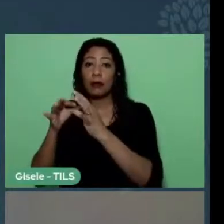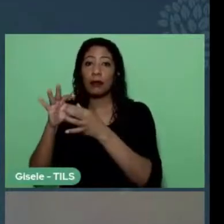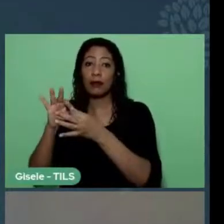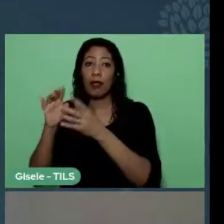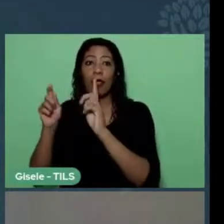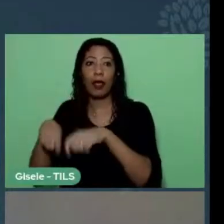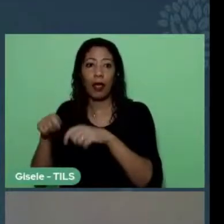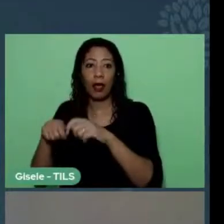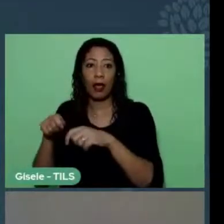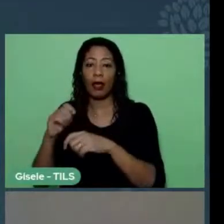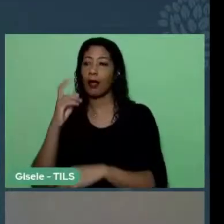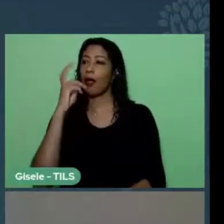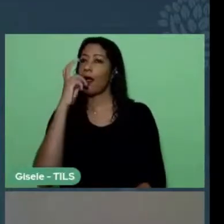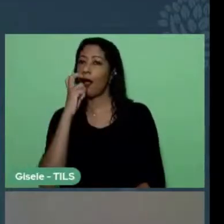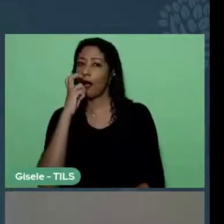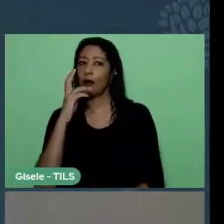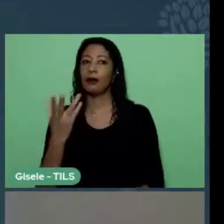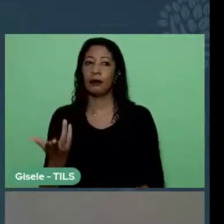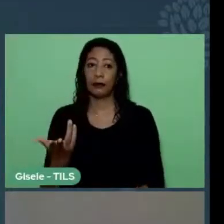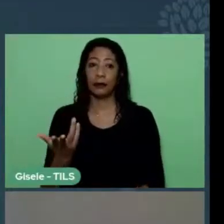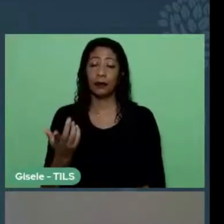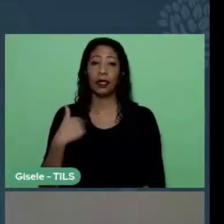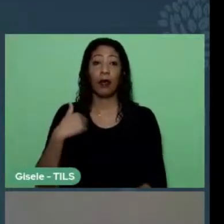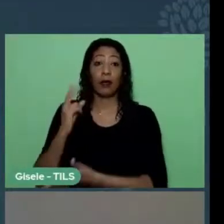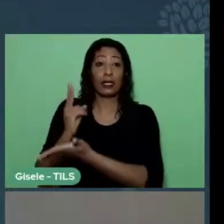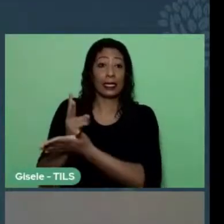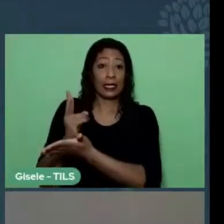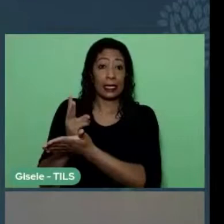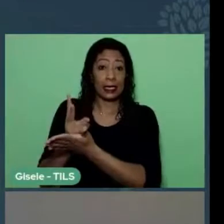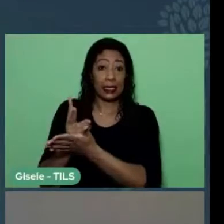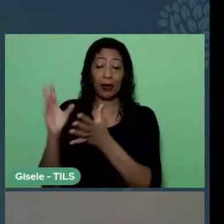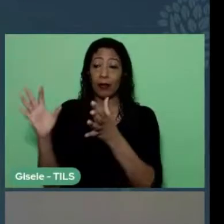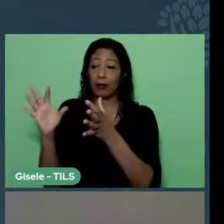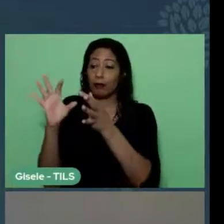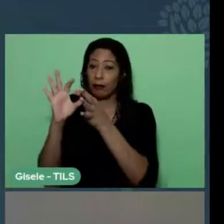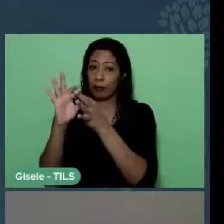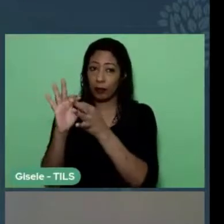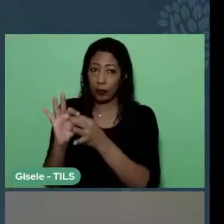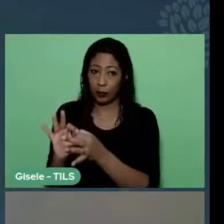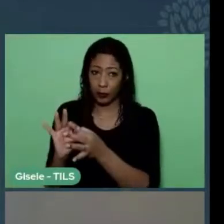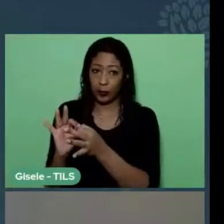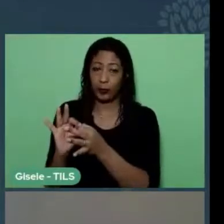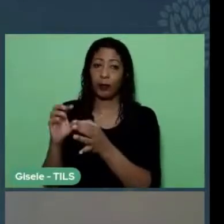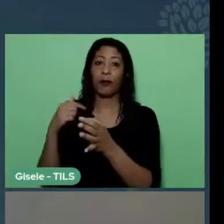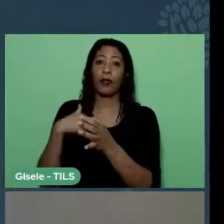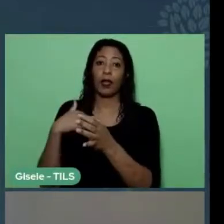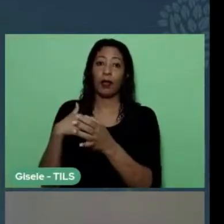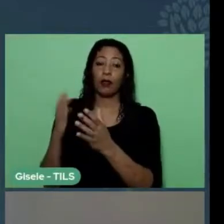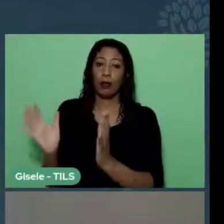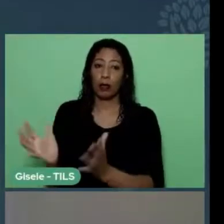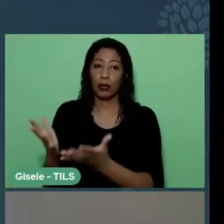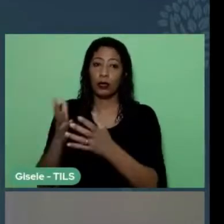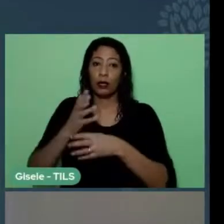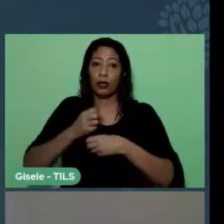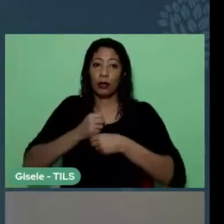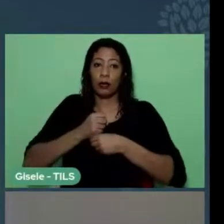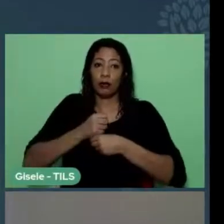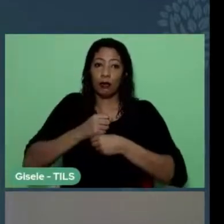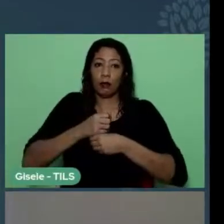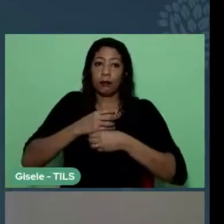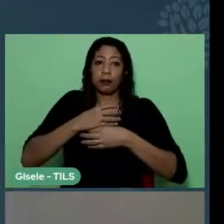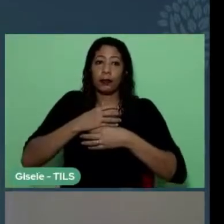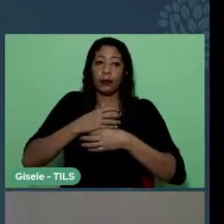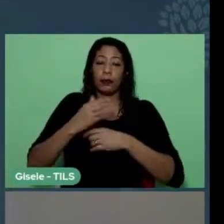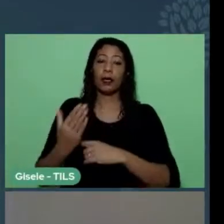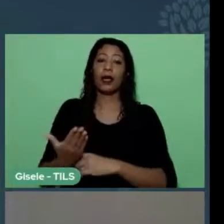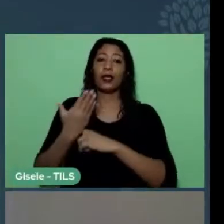corticoide inalatório. Então, sempre que eu estiver dando essa associação, eu, além de estar promovendo a broncodilatação, eu também estou dando uma